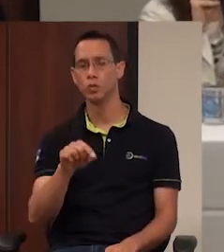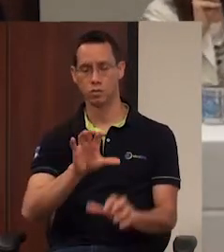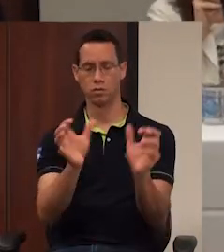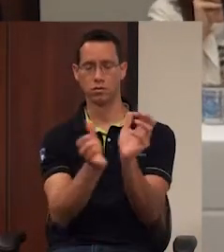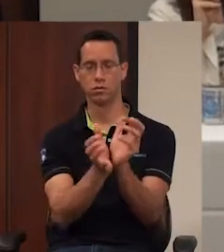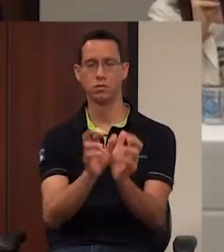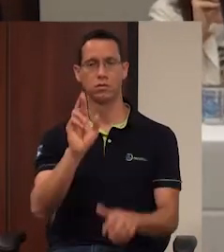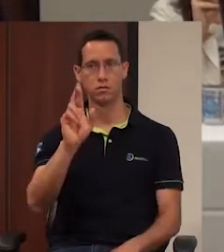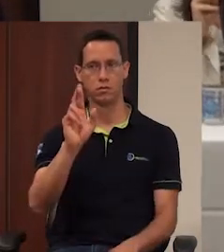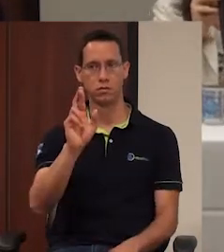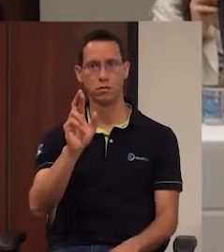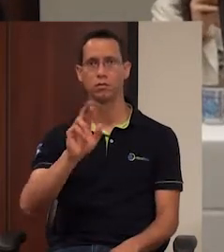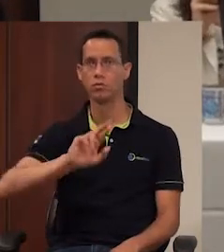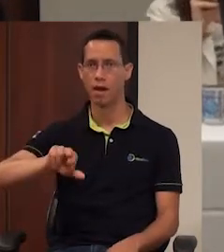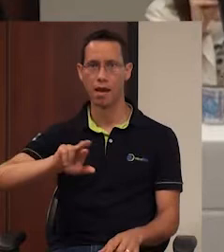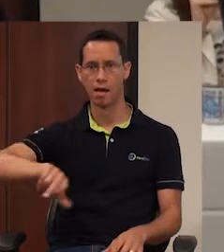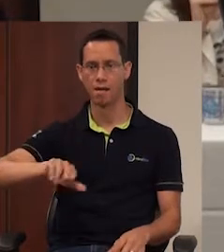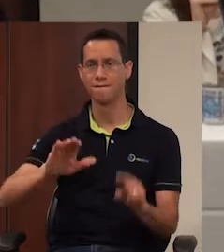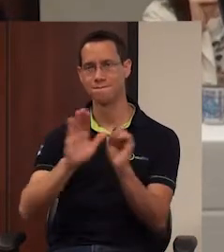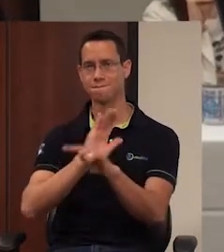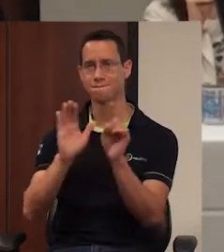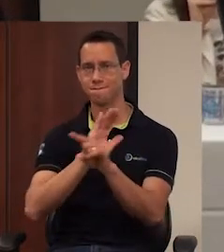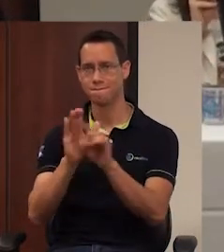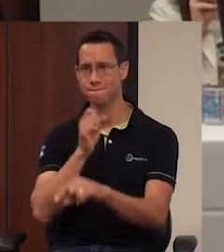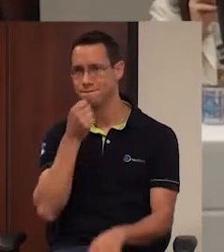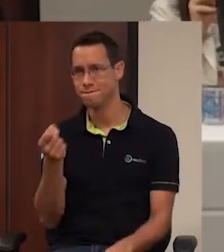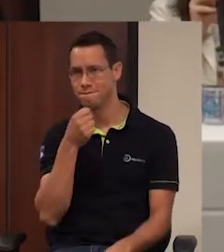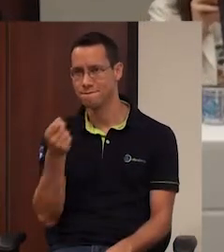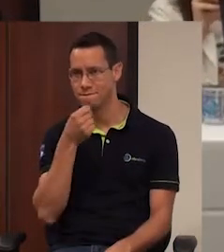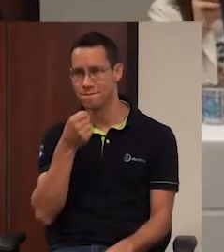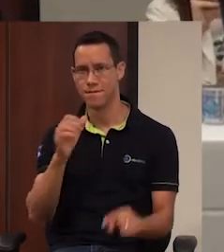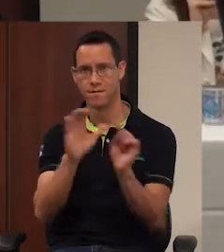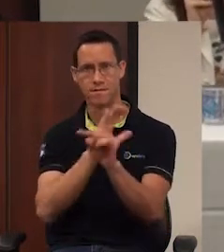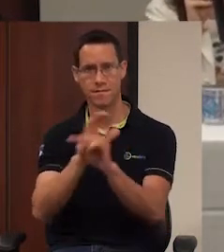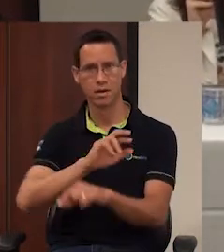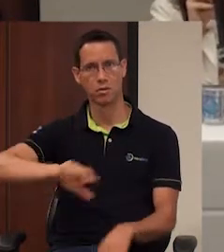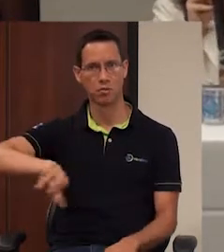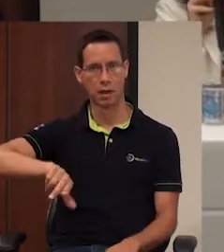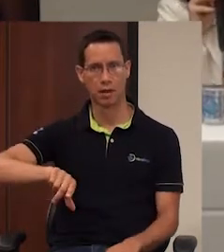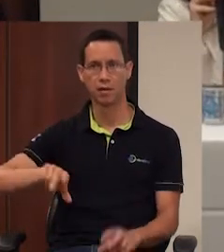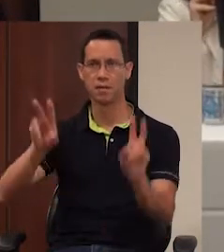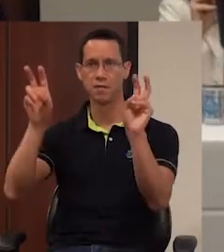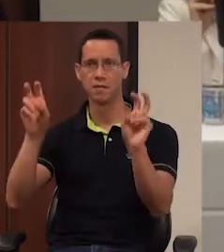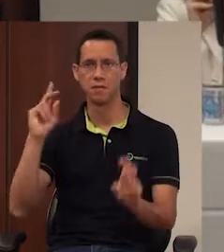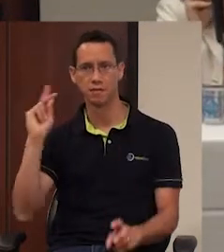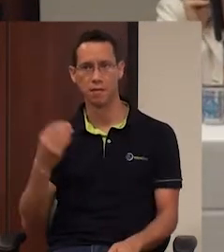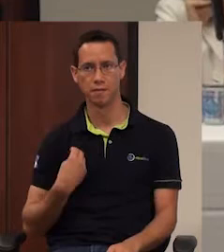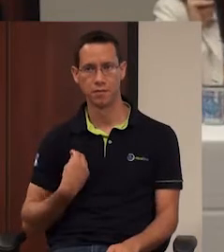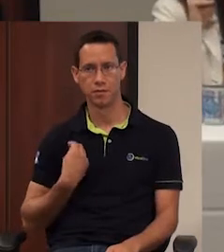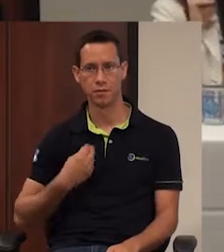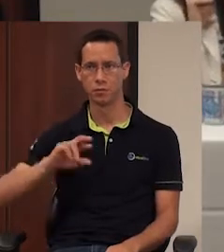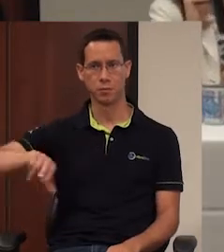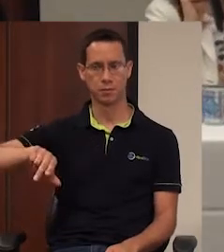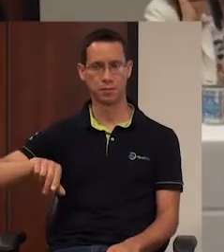equipe responsável não entrevista a pessoa. Você não coloca a pessoa na berlinda e começa a perguntar para ela quais são as questões da vida dela, né? Então, a